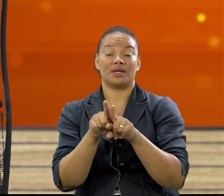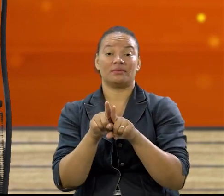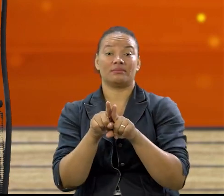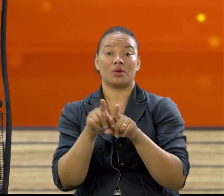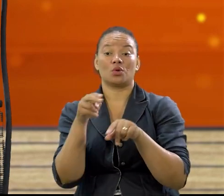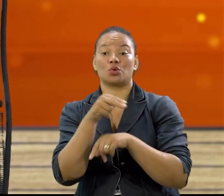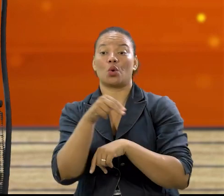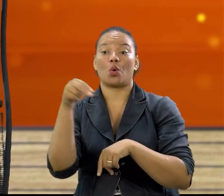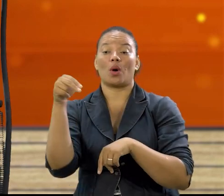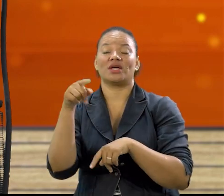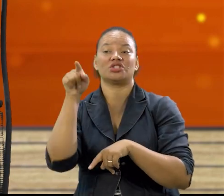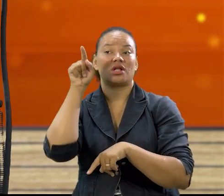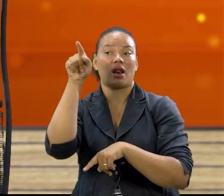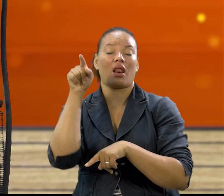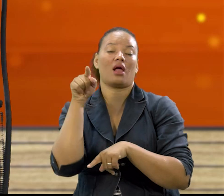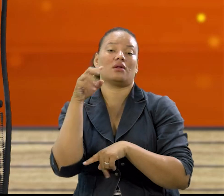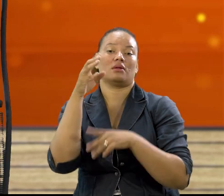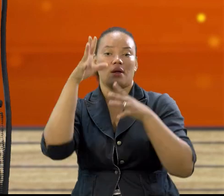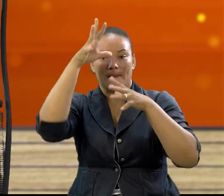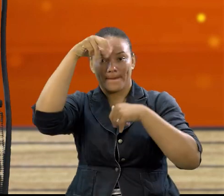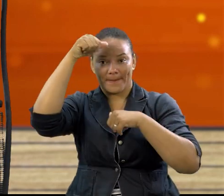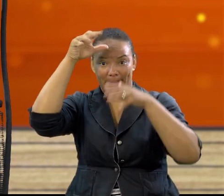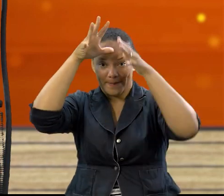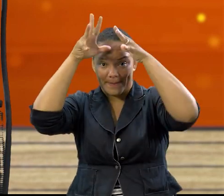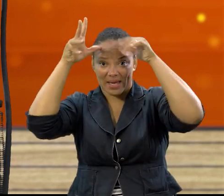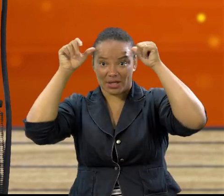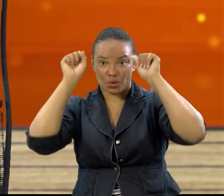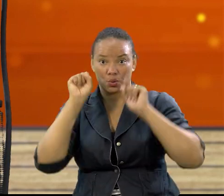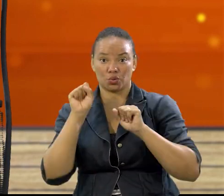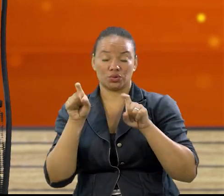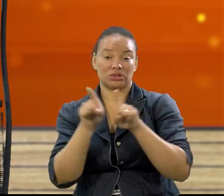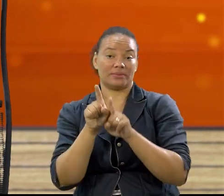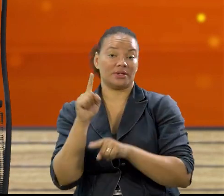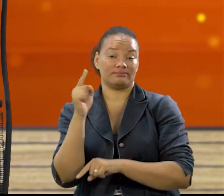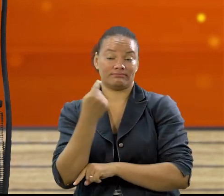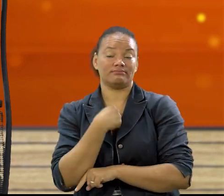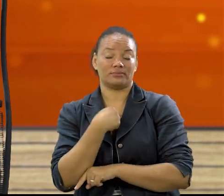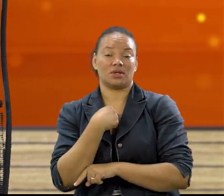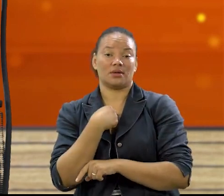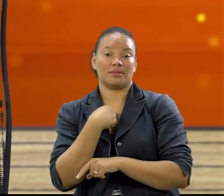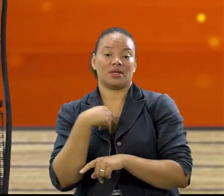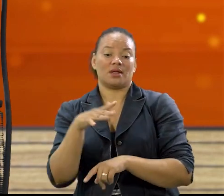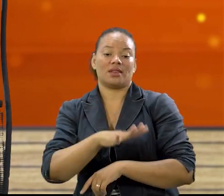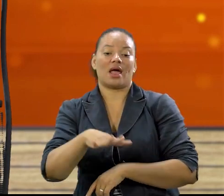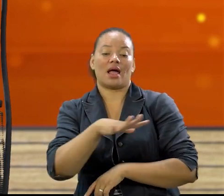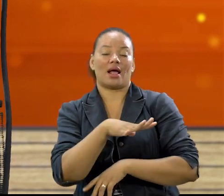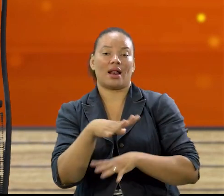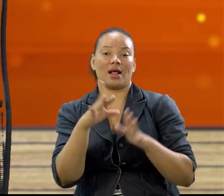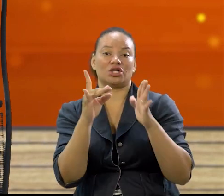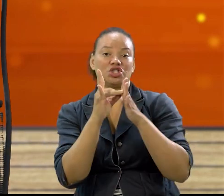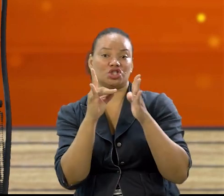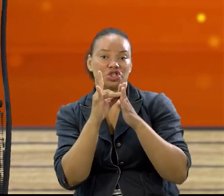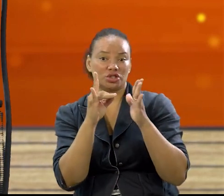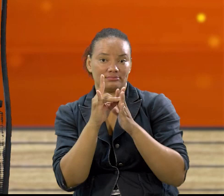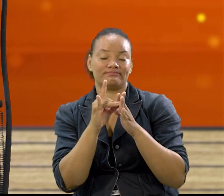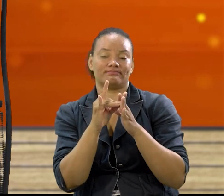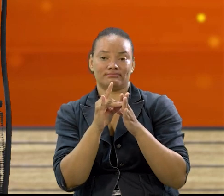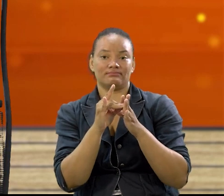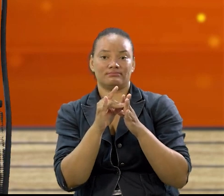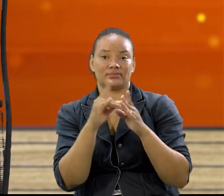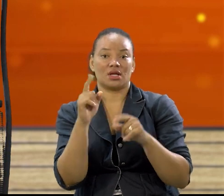Noroeste do Mato Grosso crianças de Mato Grosso né de algumas audias indígenas lá daquela área uhum